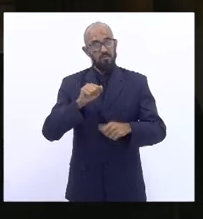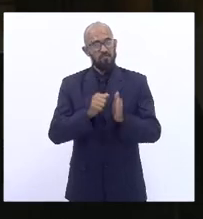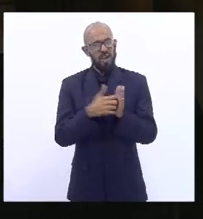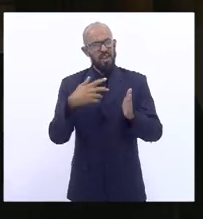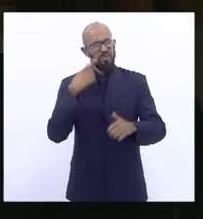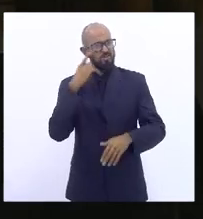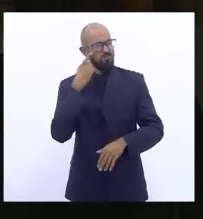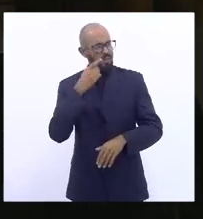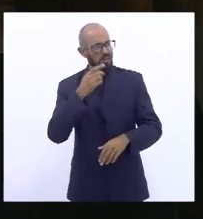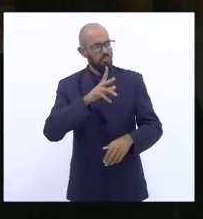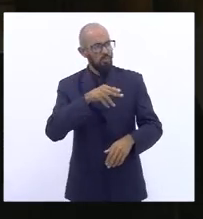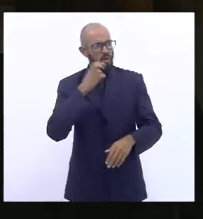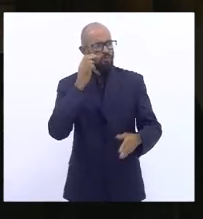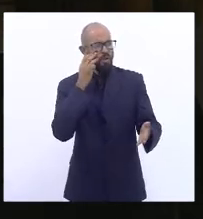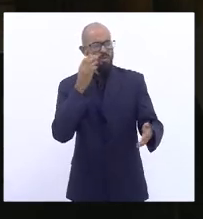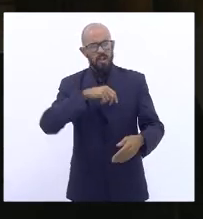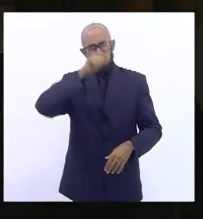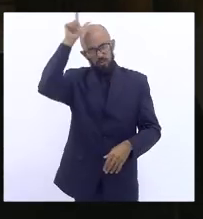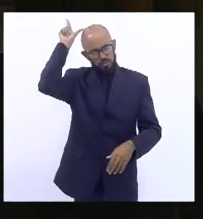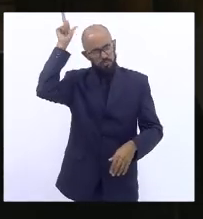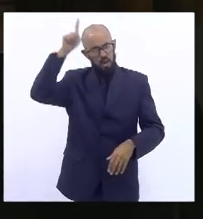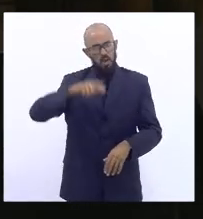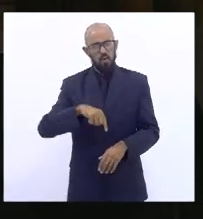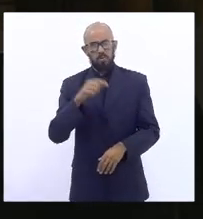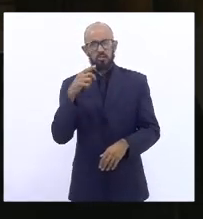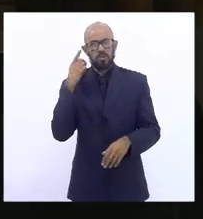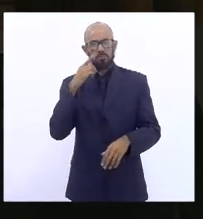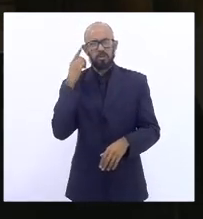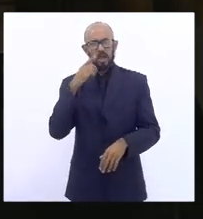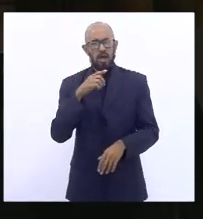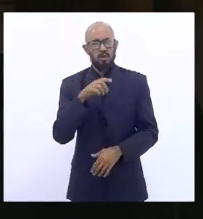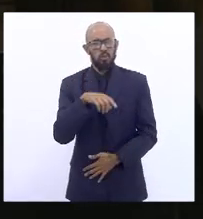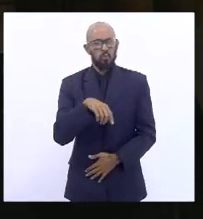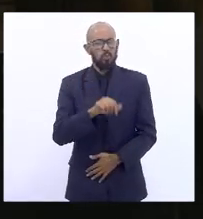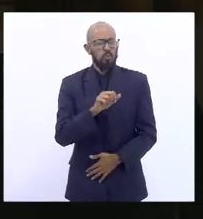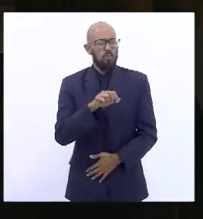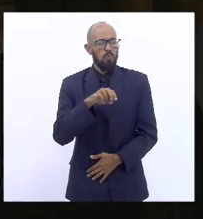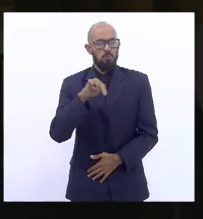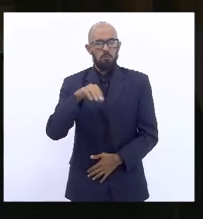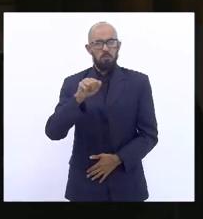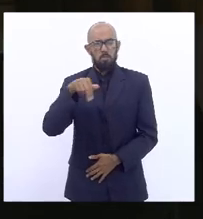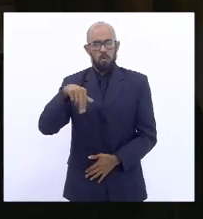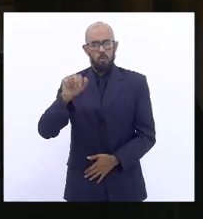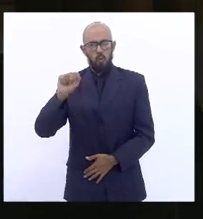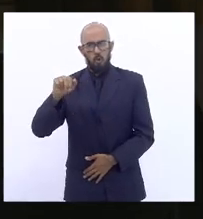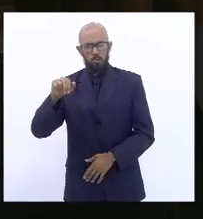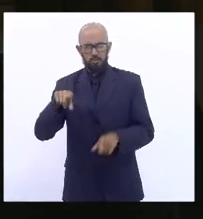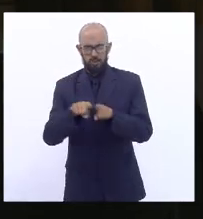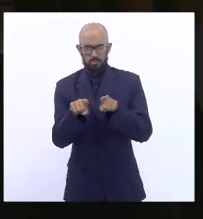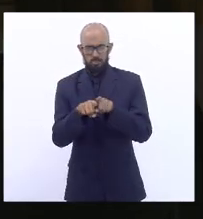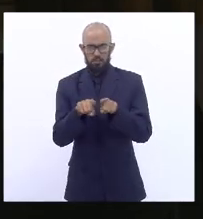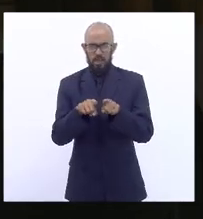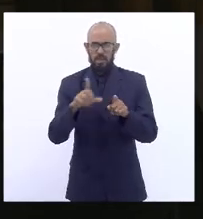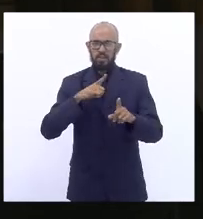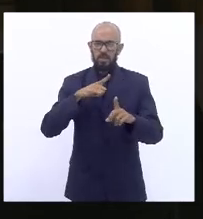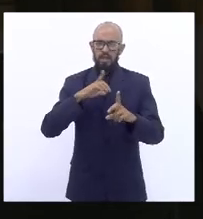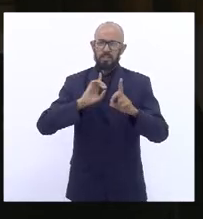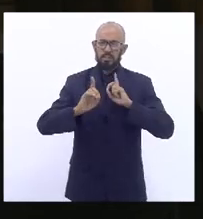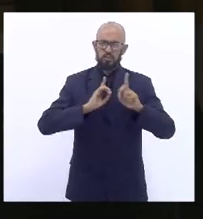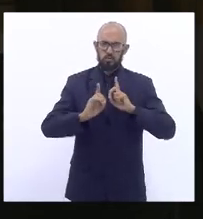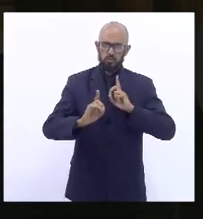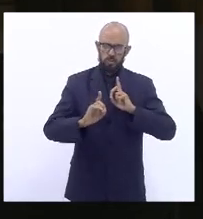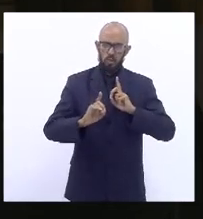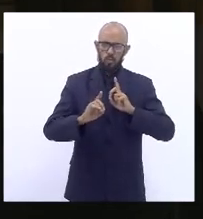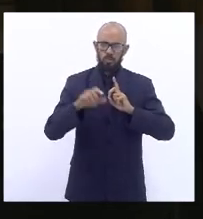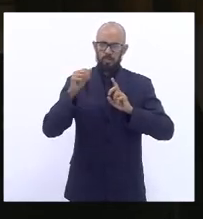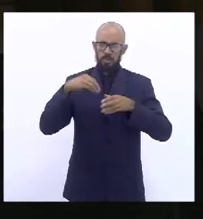Paulo, deputado Valdeque Carneiro, deputado federal Alessandro Molon, que são grandes figuras que travam essa disputa no parlamento, a